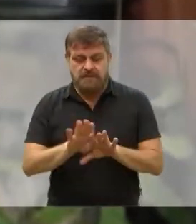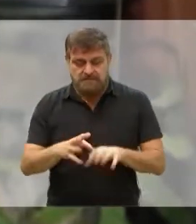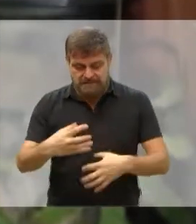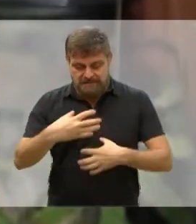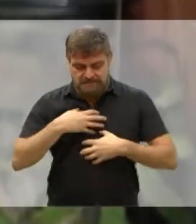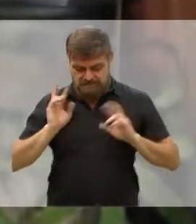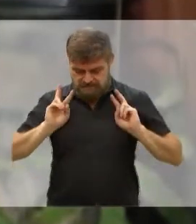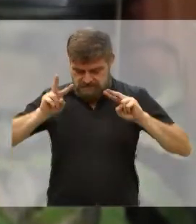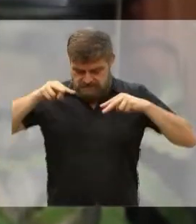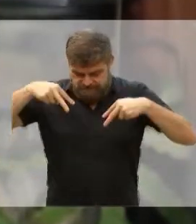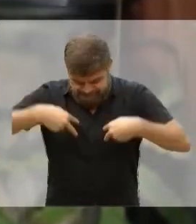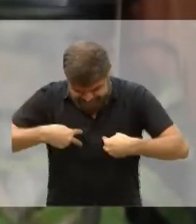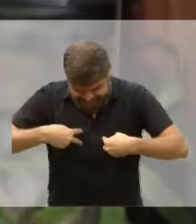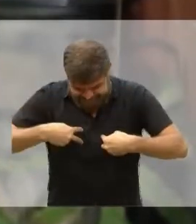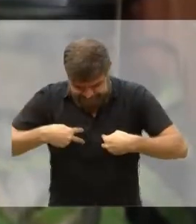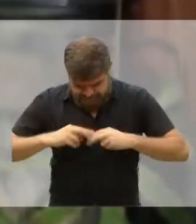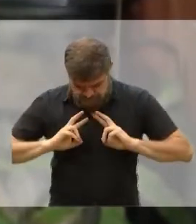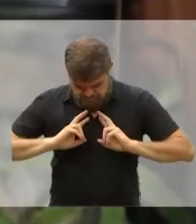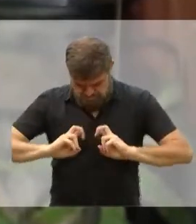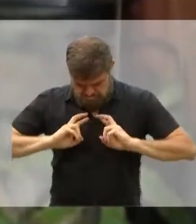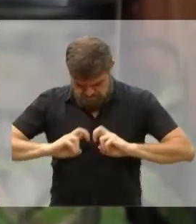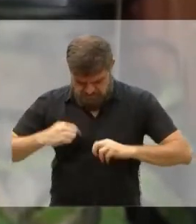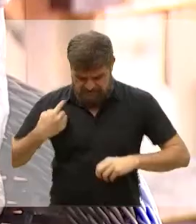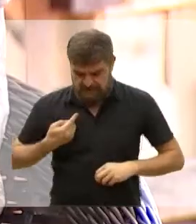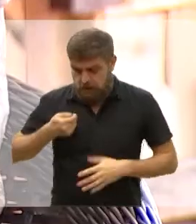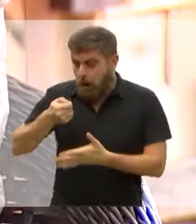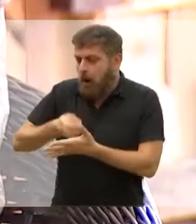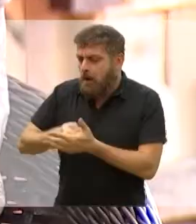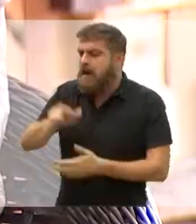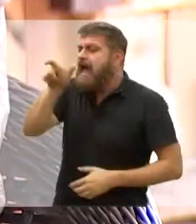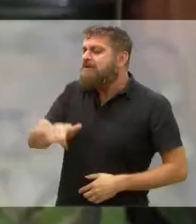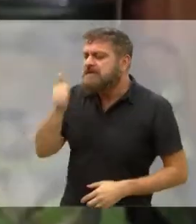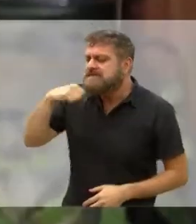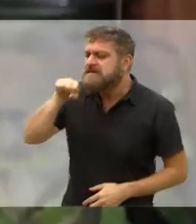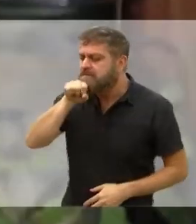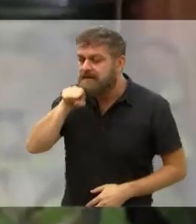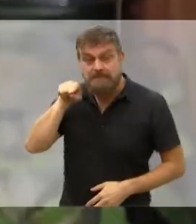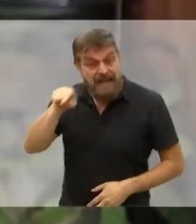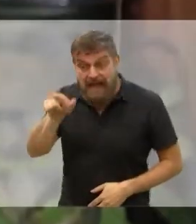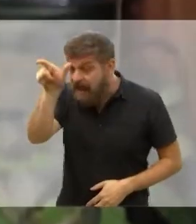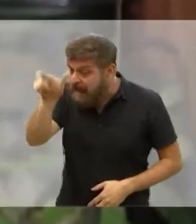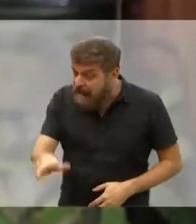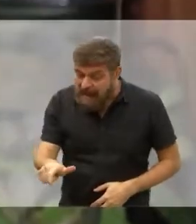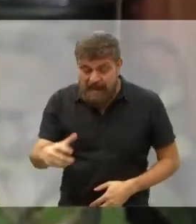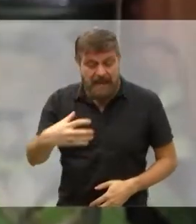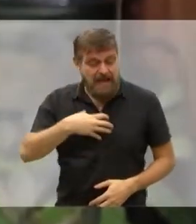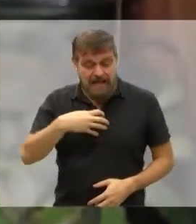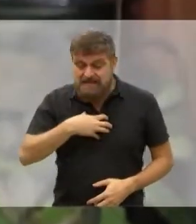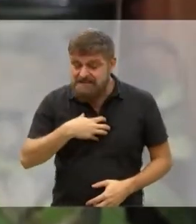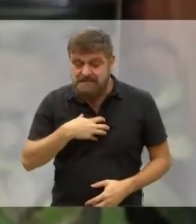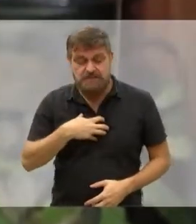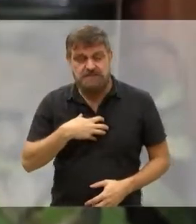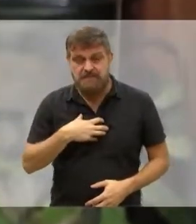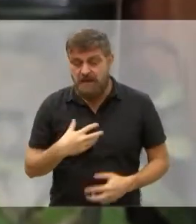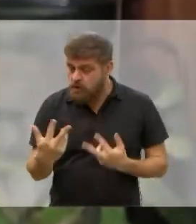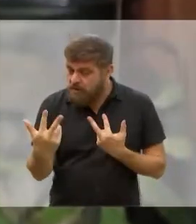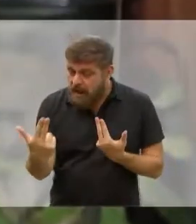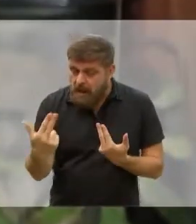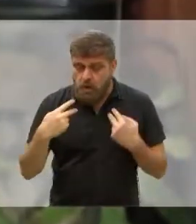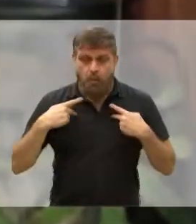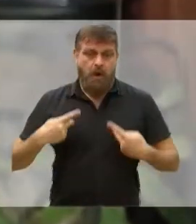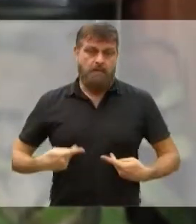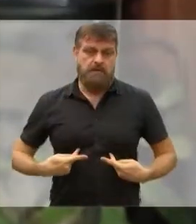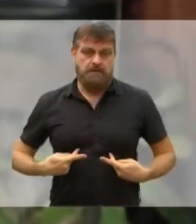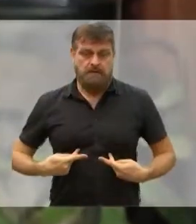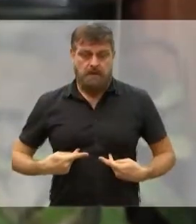seus sentimentos como ser humano, né? A gente exige muito da mãe e a mãe é um ser humano também, ela também tem sentimentos, então procure